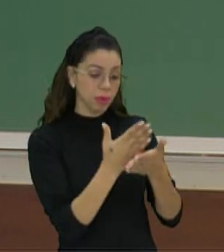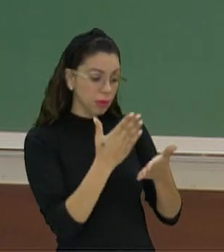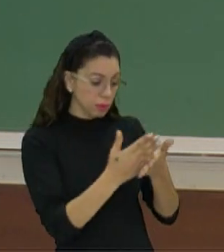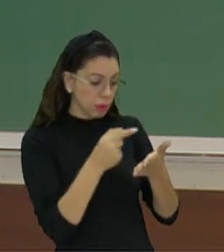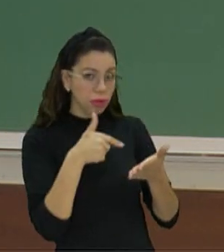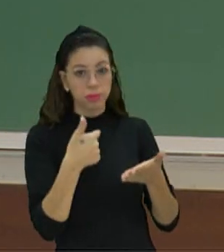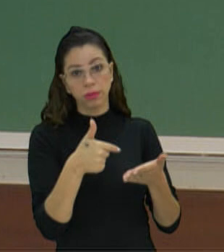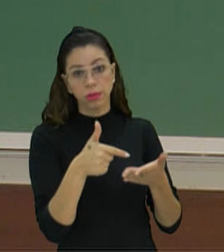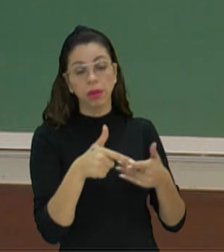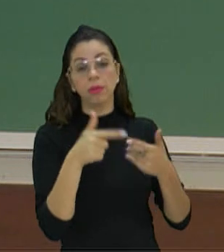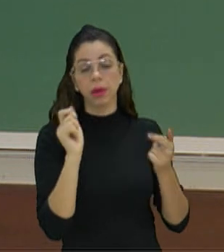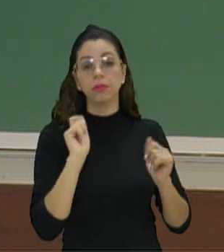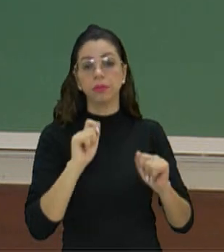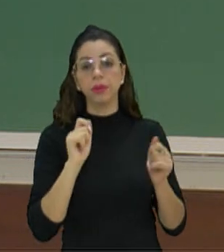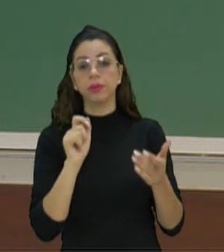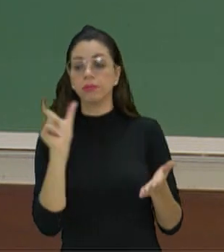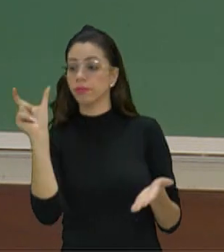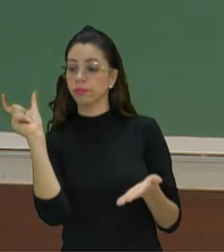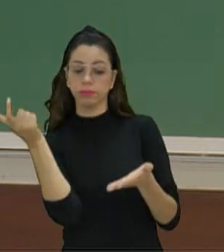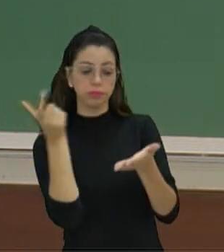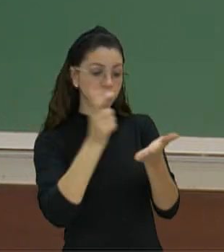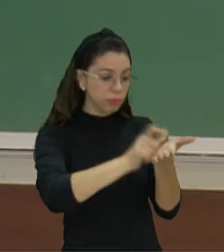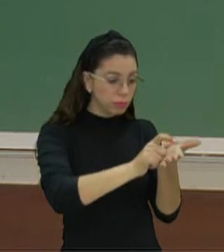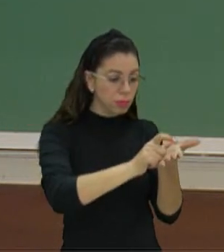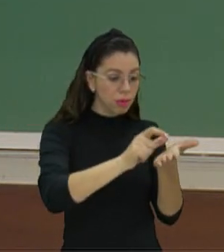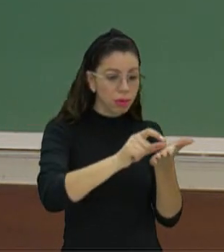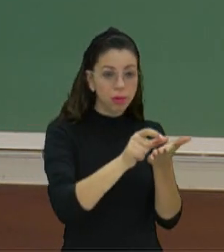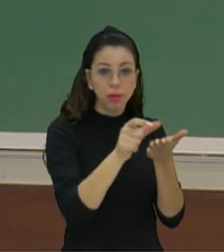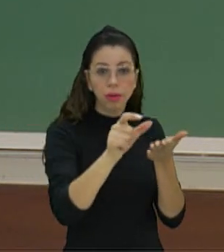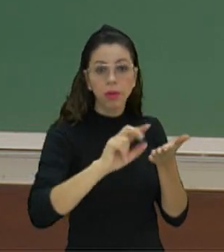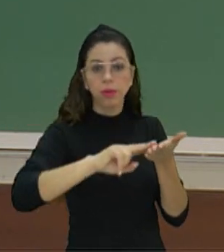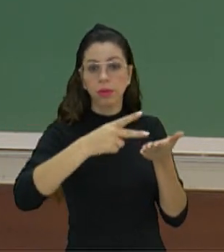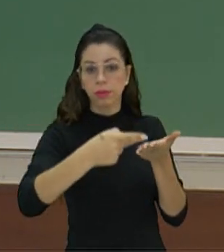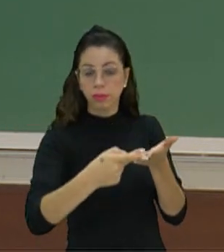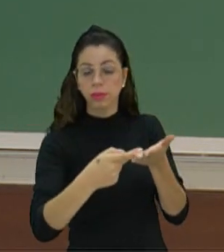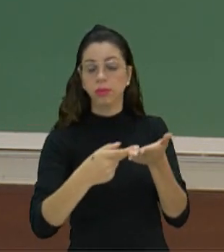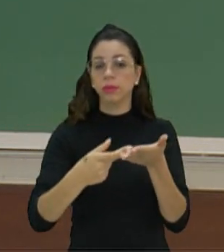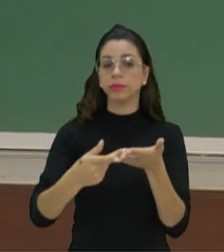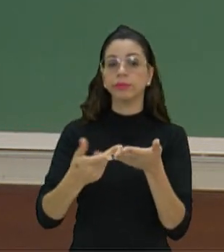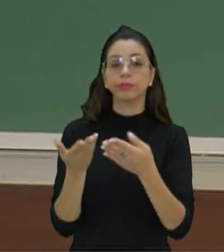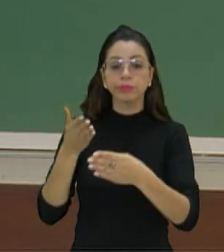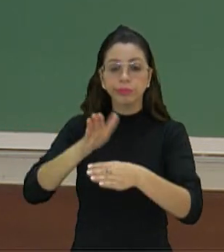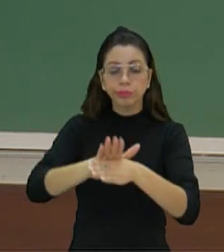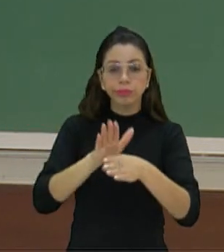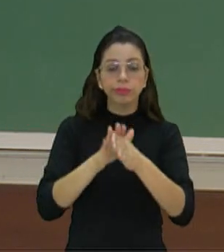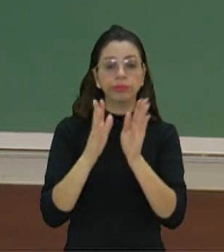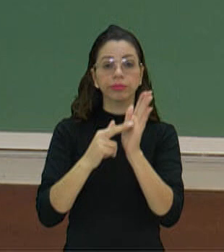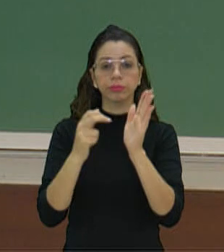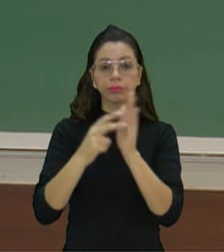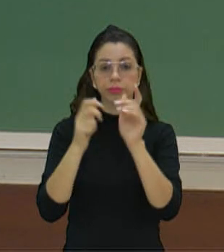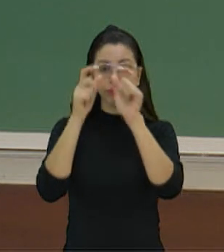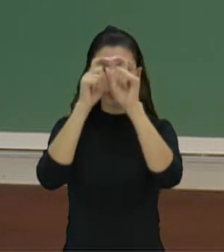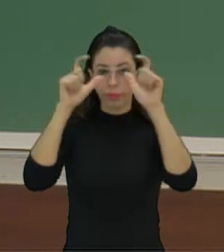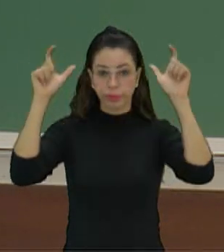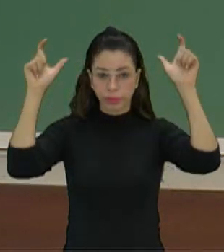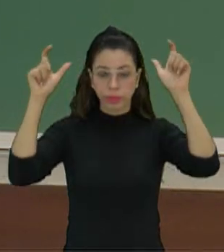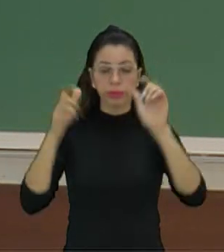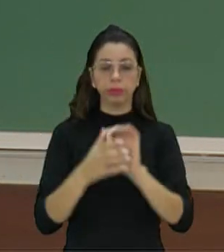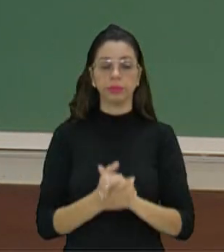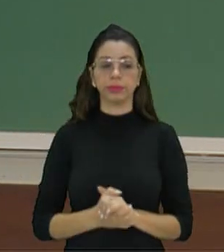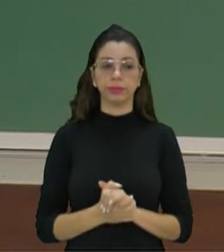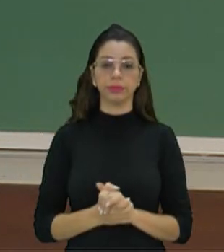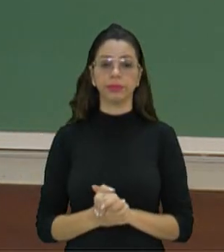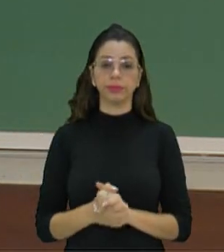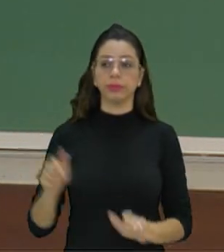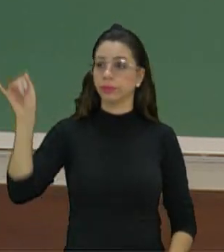podem escrever as palavras e colocar a tradução na frente, que isso ajuda vocês a reter o vocabulário, beleza? Então nós temos as